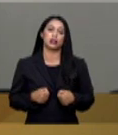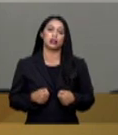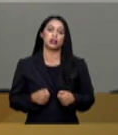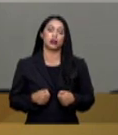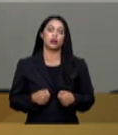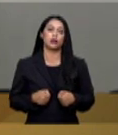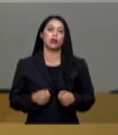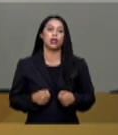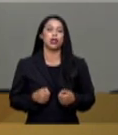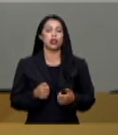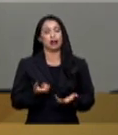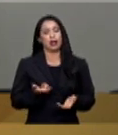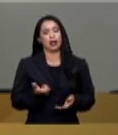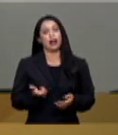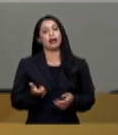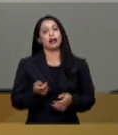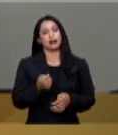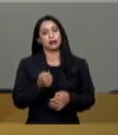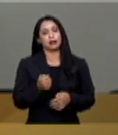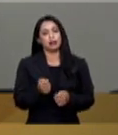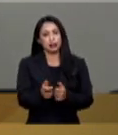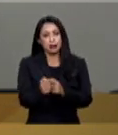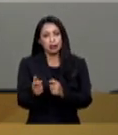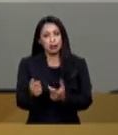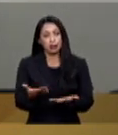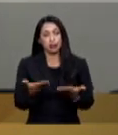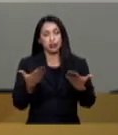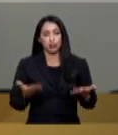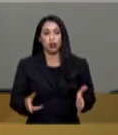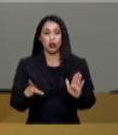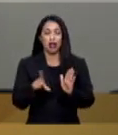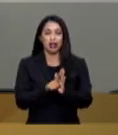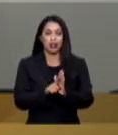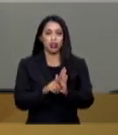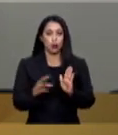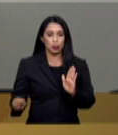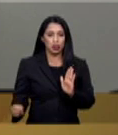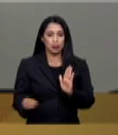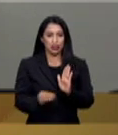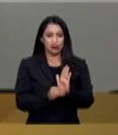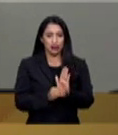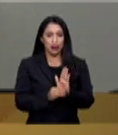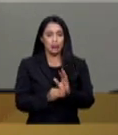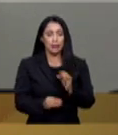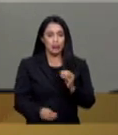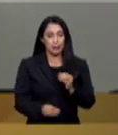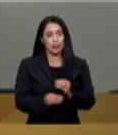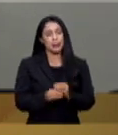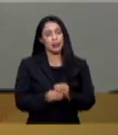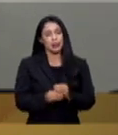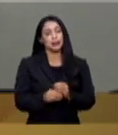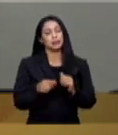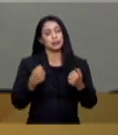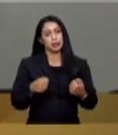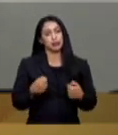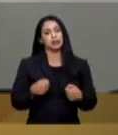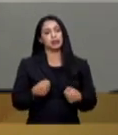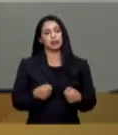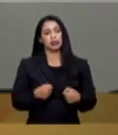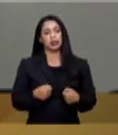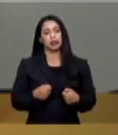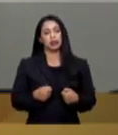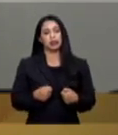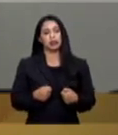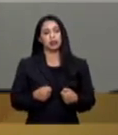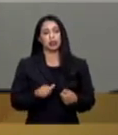do concurso público. Fosse pouco, a superveniência desta lei complementar 809 que se dá notícia nesta